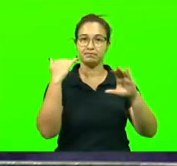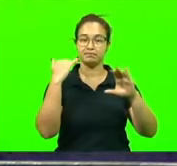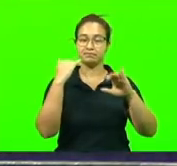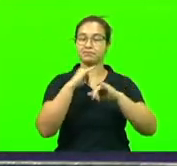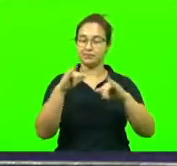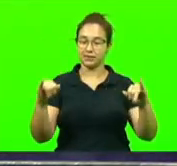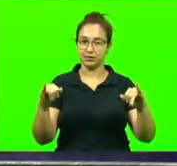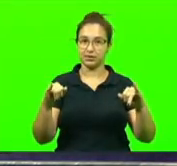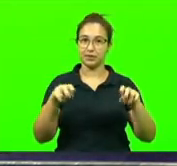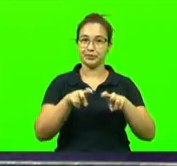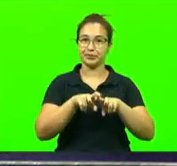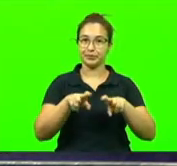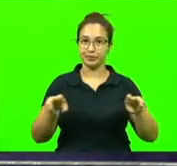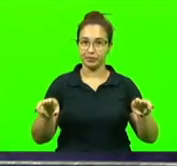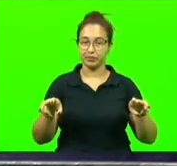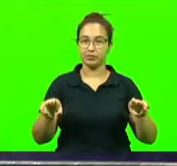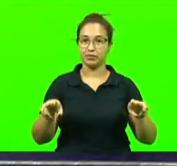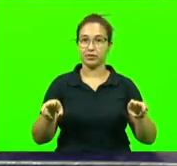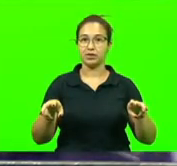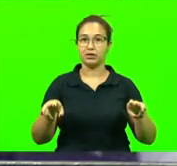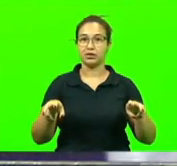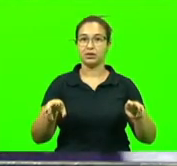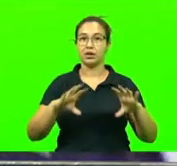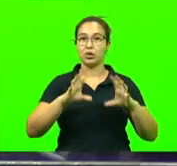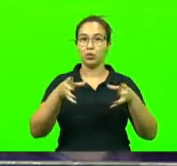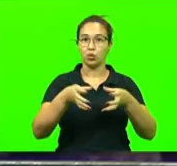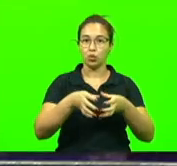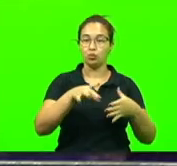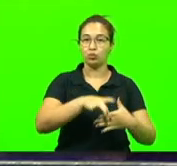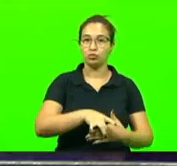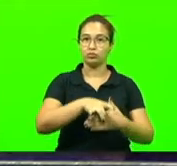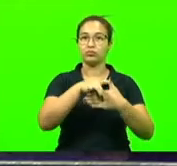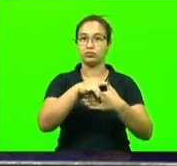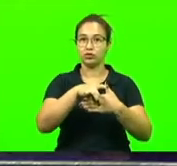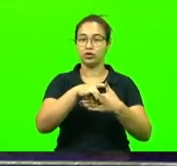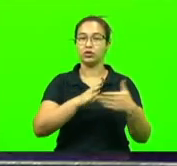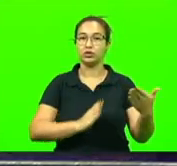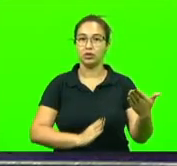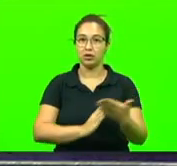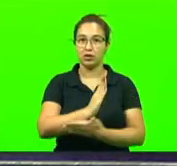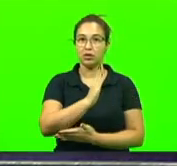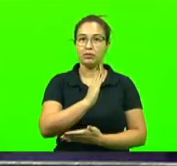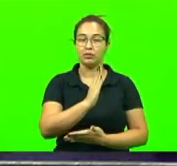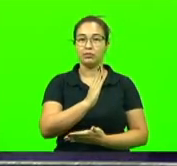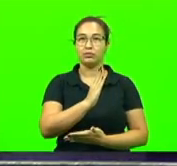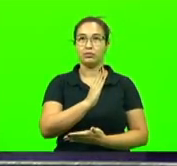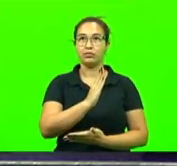mesa e o colegiado de líderes aprovou